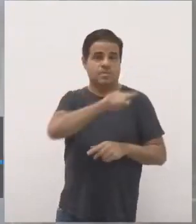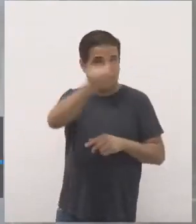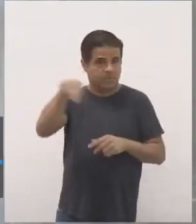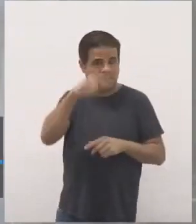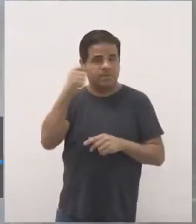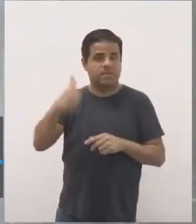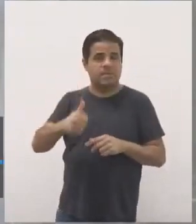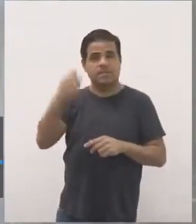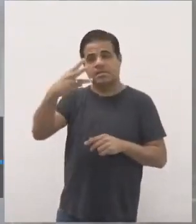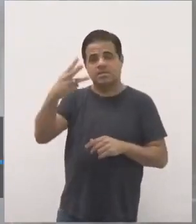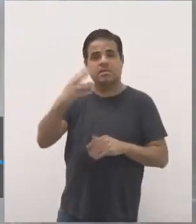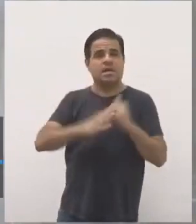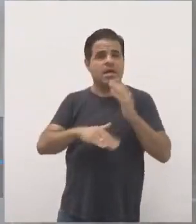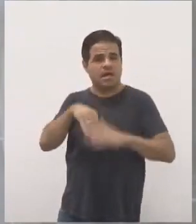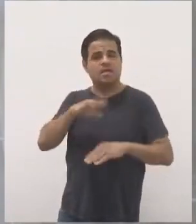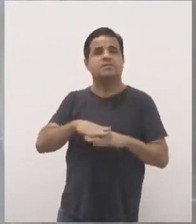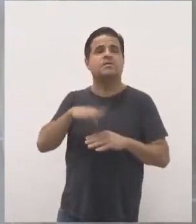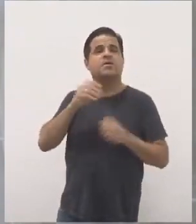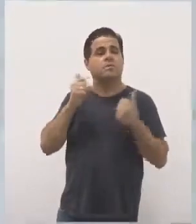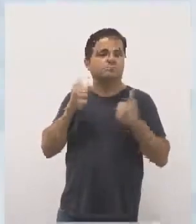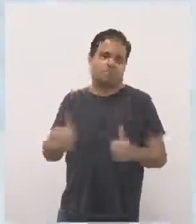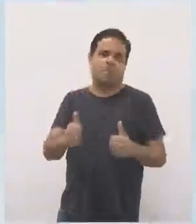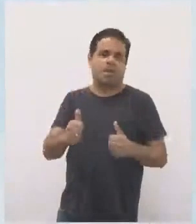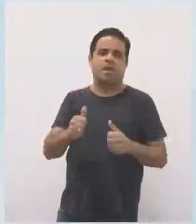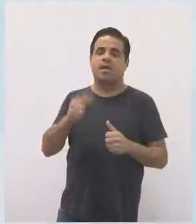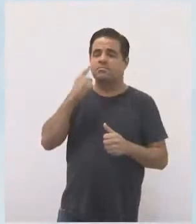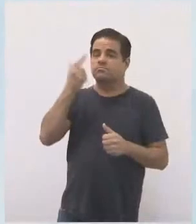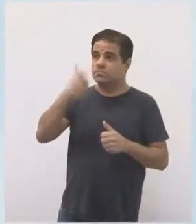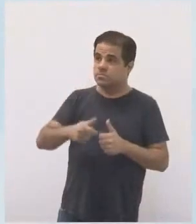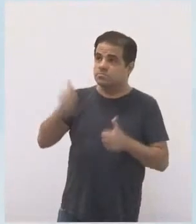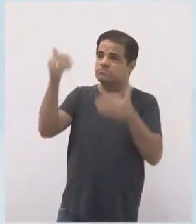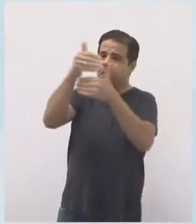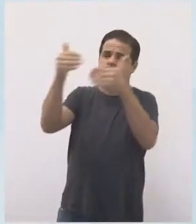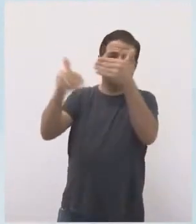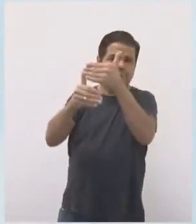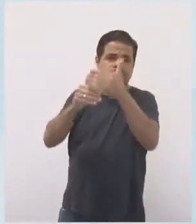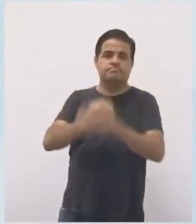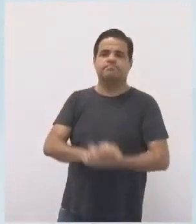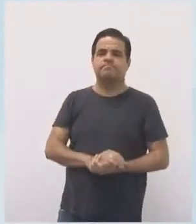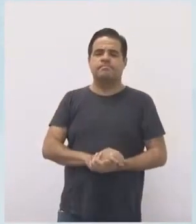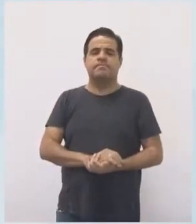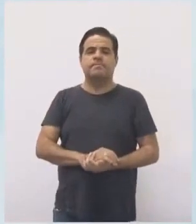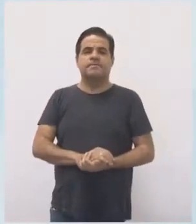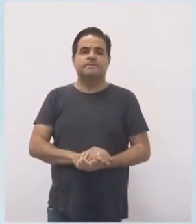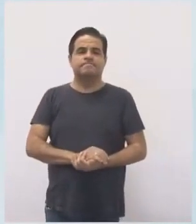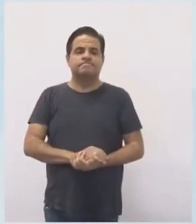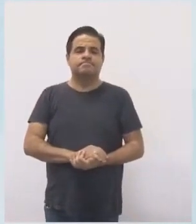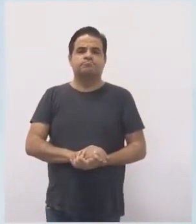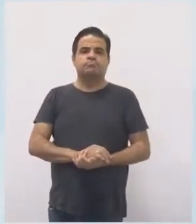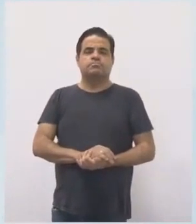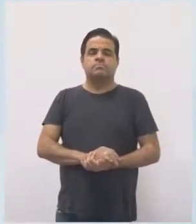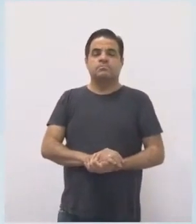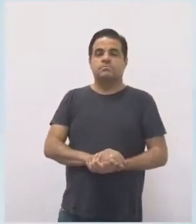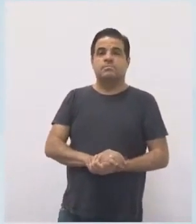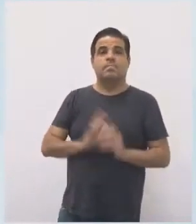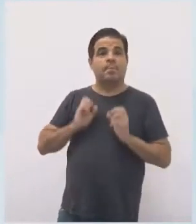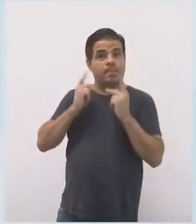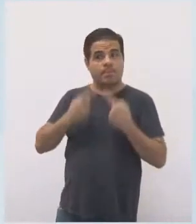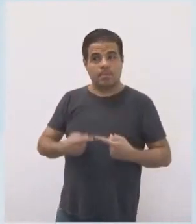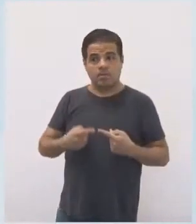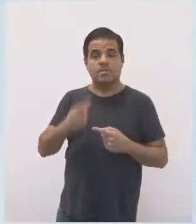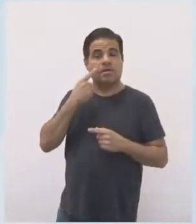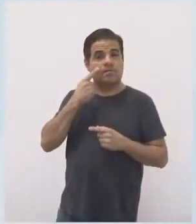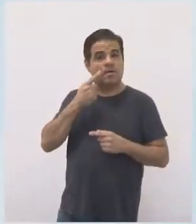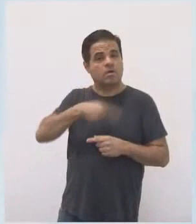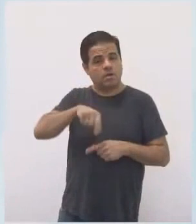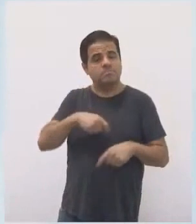terceira ação do bem, o próximo slide, por favor. A terceira ação é reconhecer que a gente